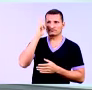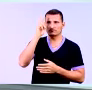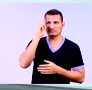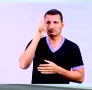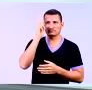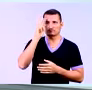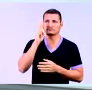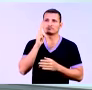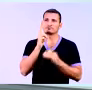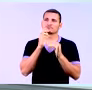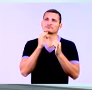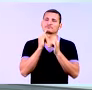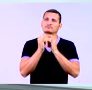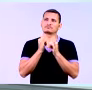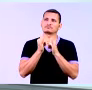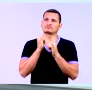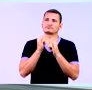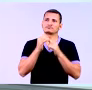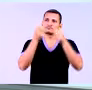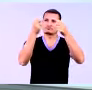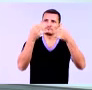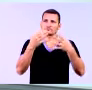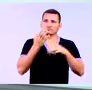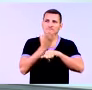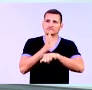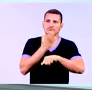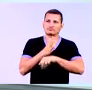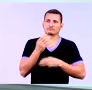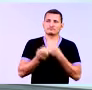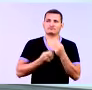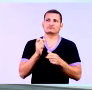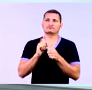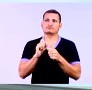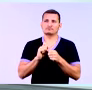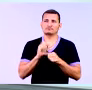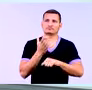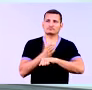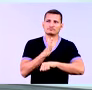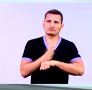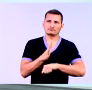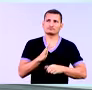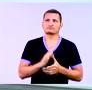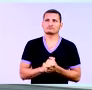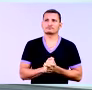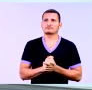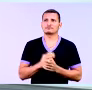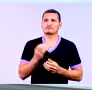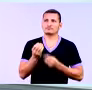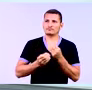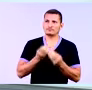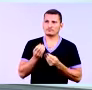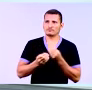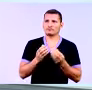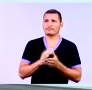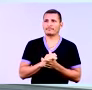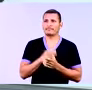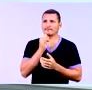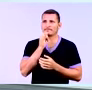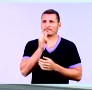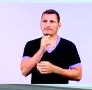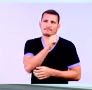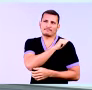passamos as informações sobre a atividade, como deveria ser feita a atividade, como deveria proceder no caso o aluno que